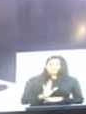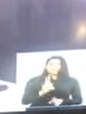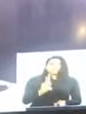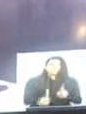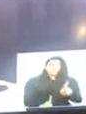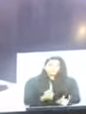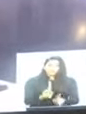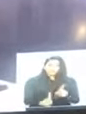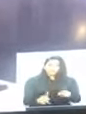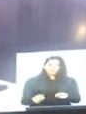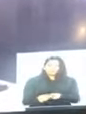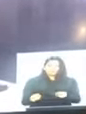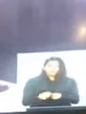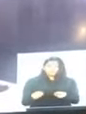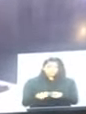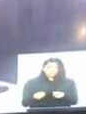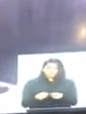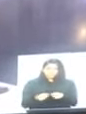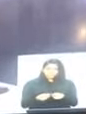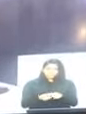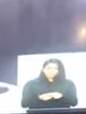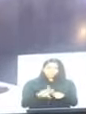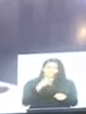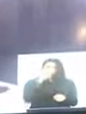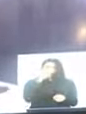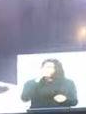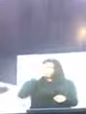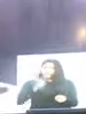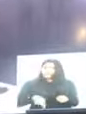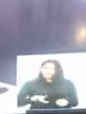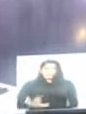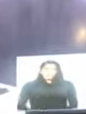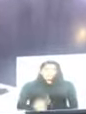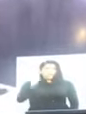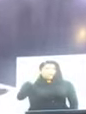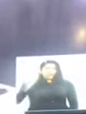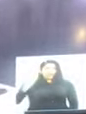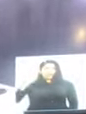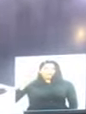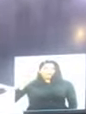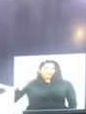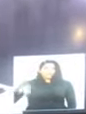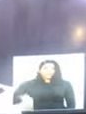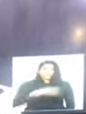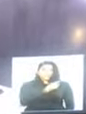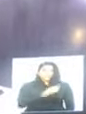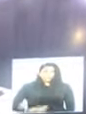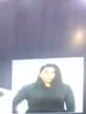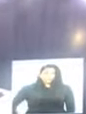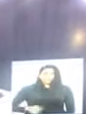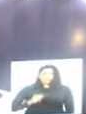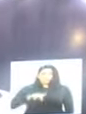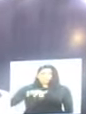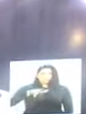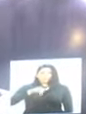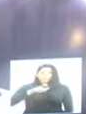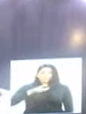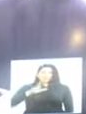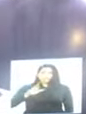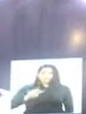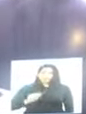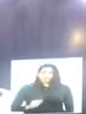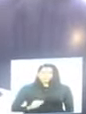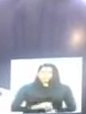e colocando como uma das melhores administrações públicas municipais de Aquiraz. E eu vou para